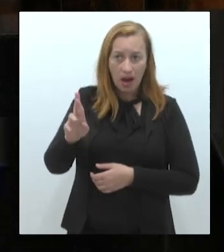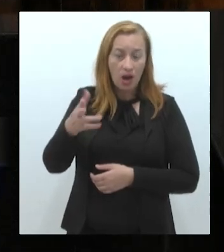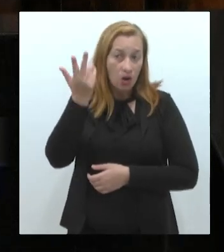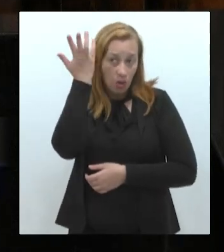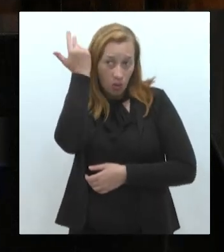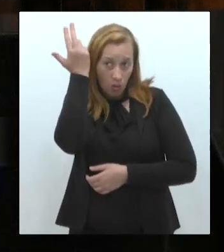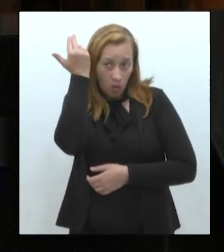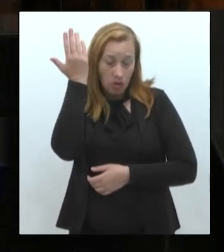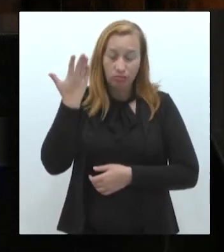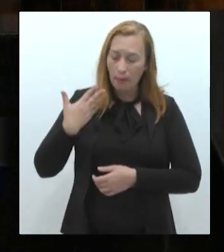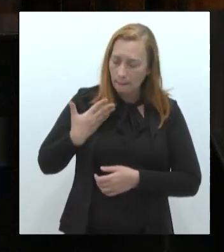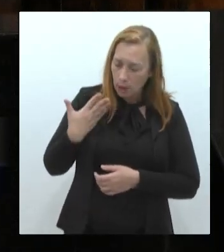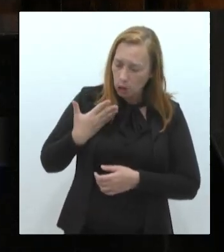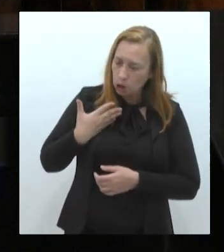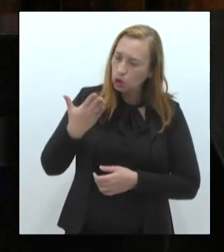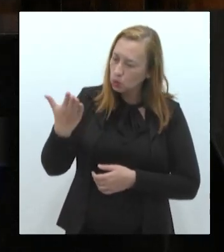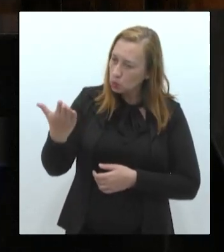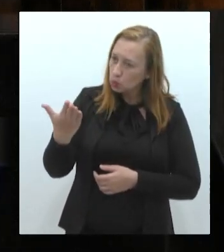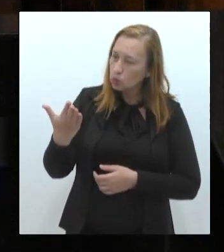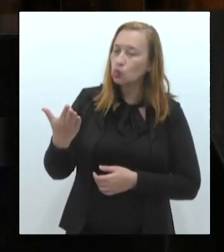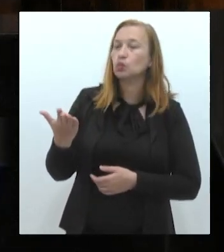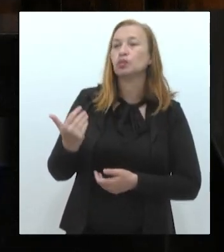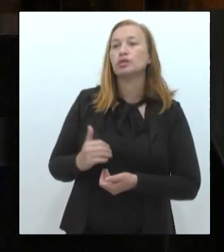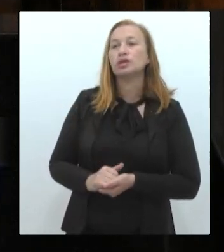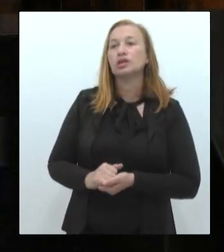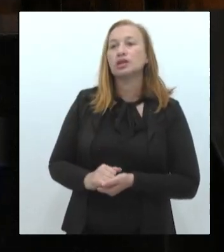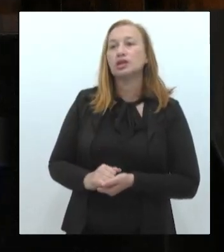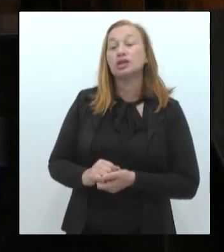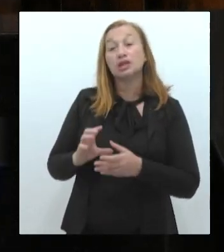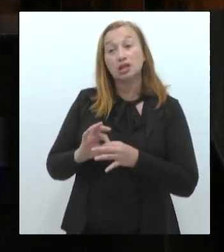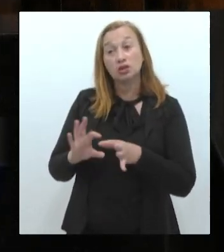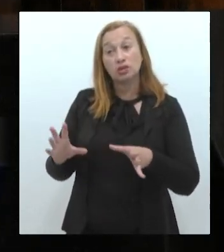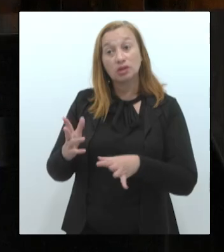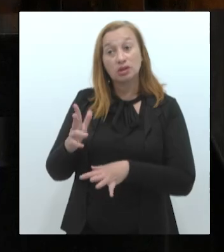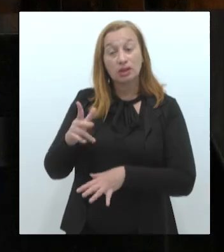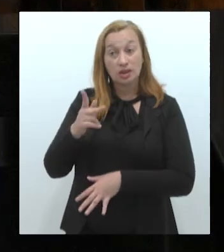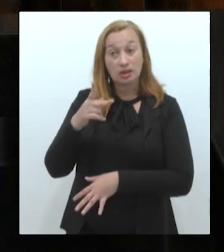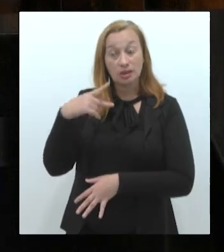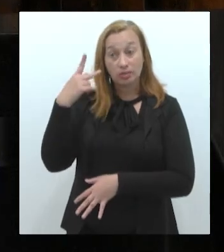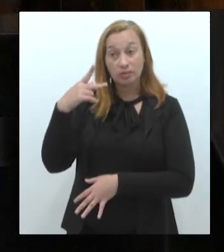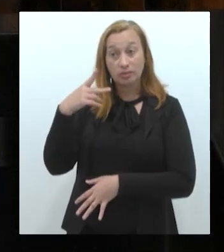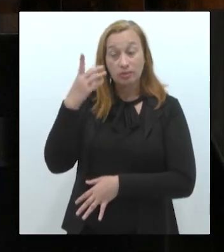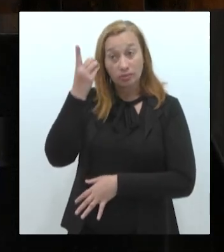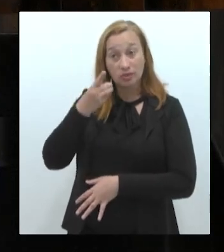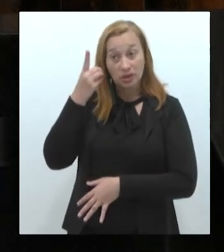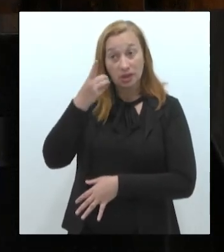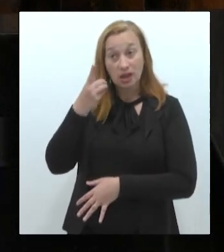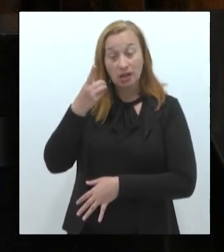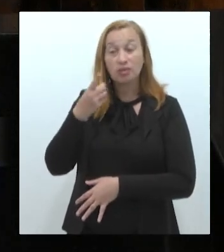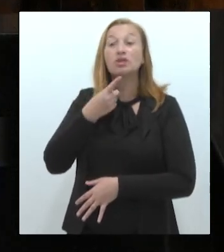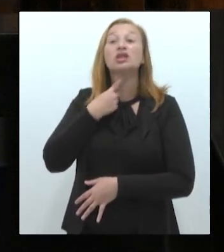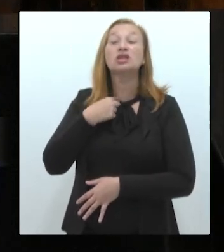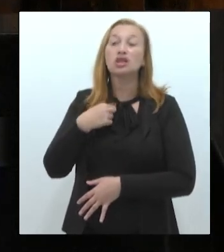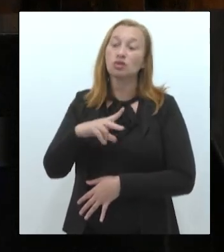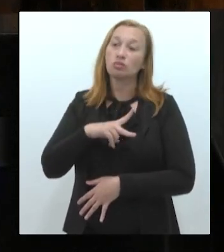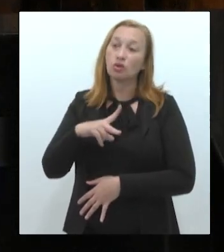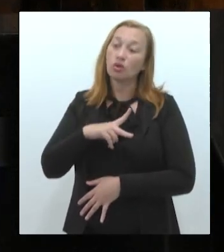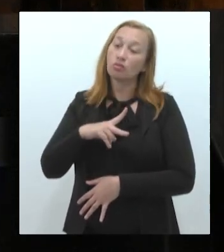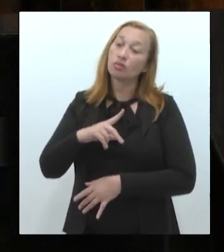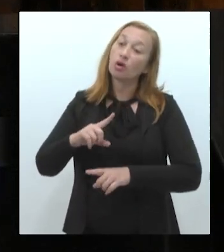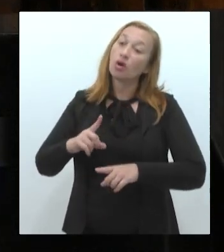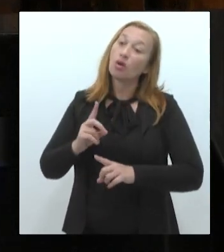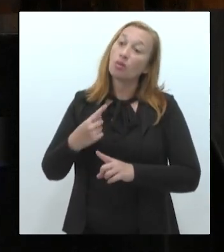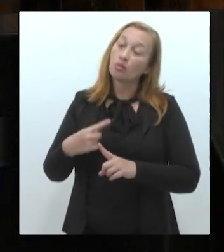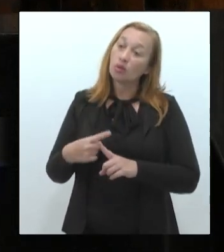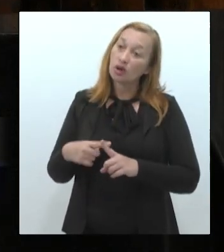nosso querido amigo, que deixou de ser deputado por vontade própria, porque continuaria pela